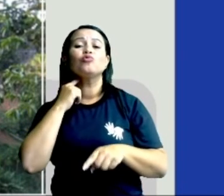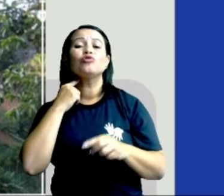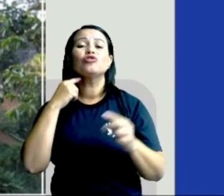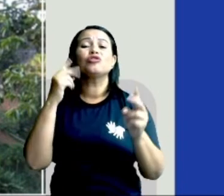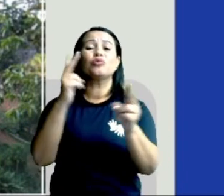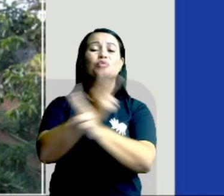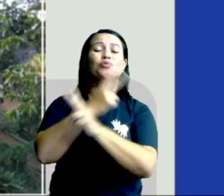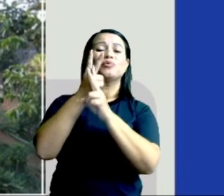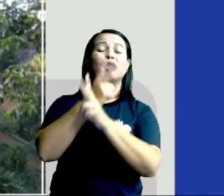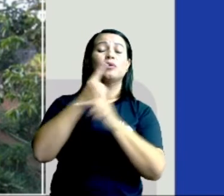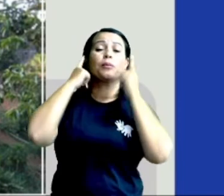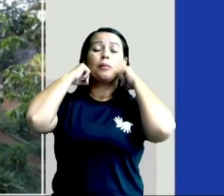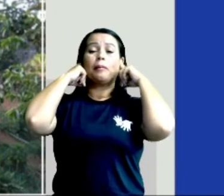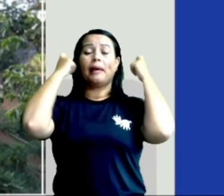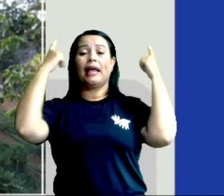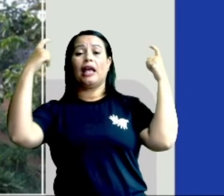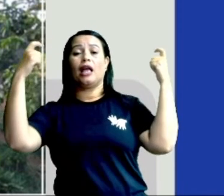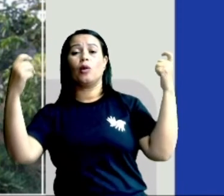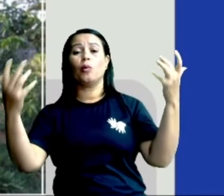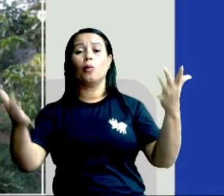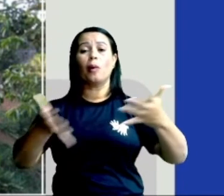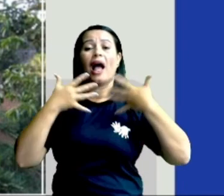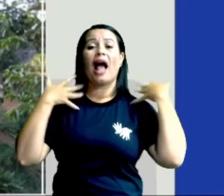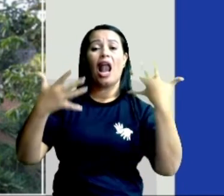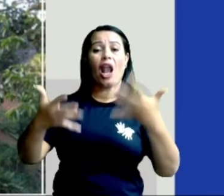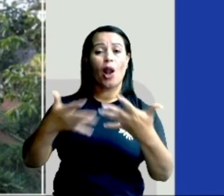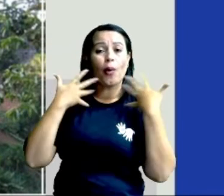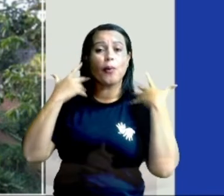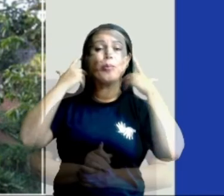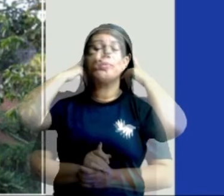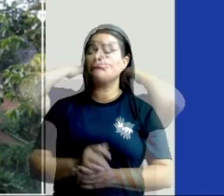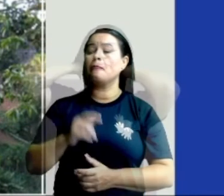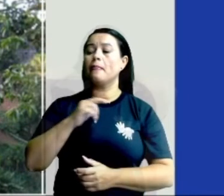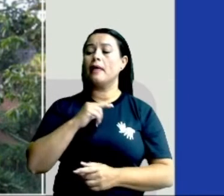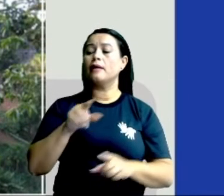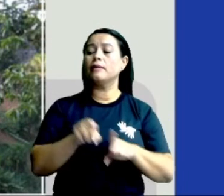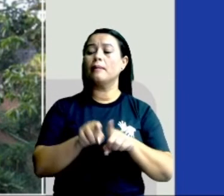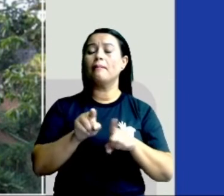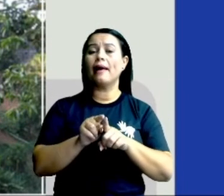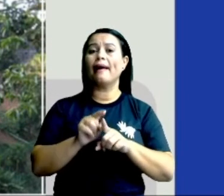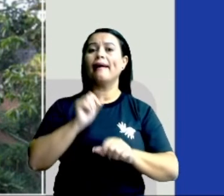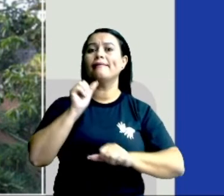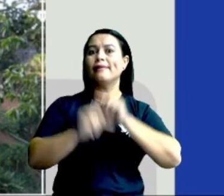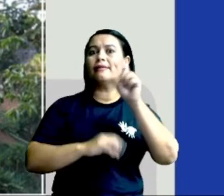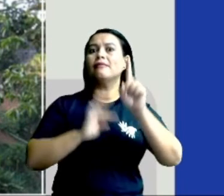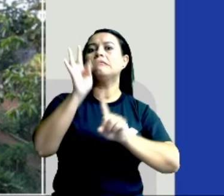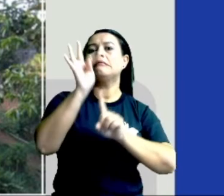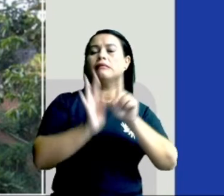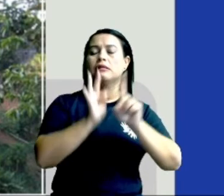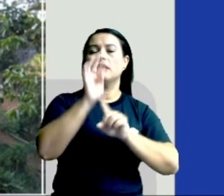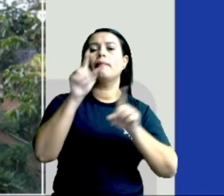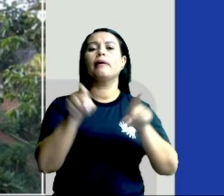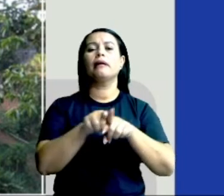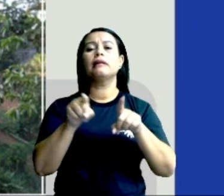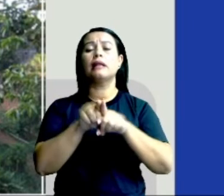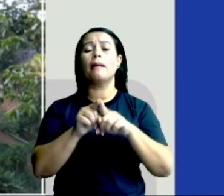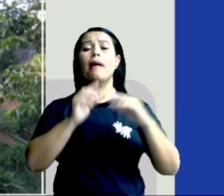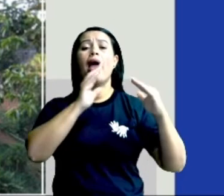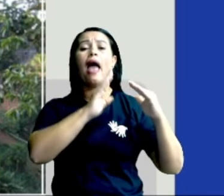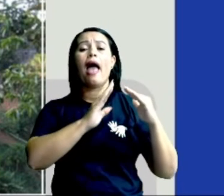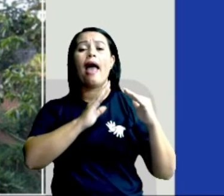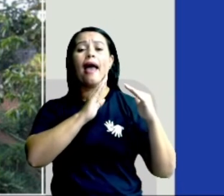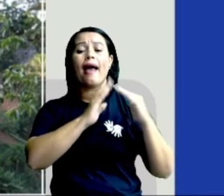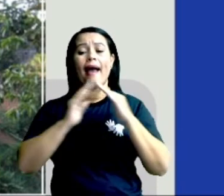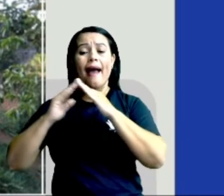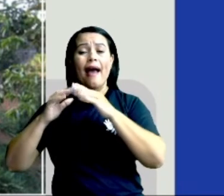ar, poluição sonora, ilhas de calor, inversão térmica, habitação em áreas de risco, diminuição de